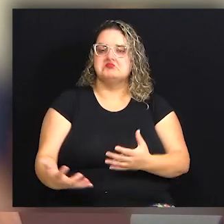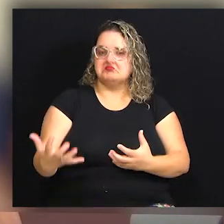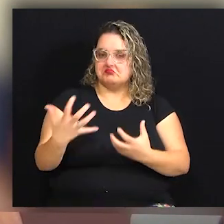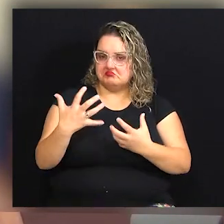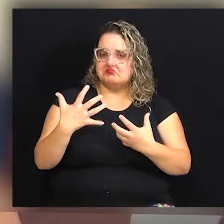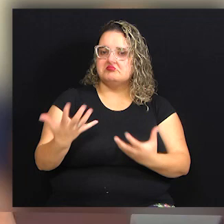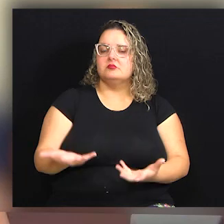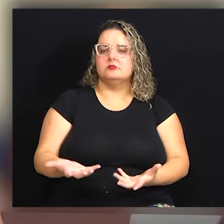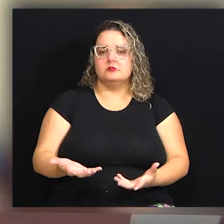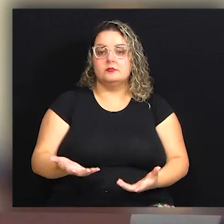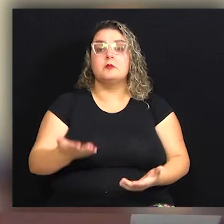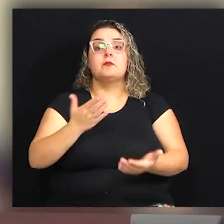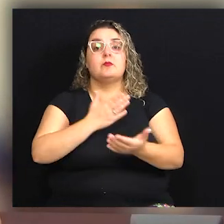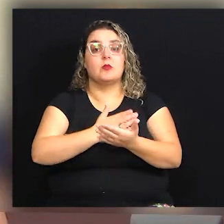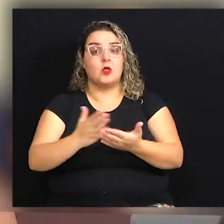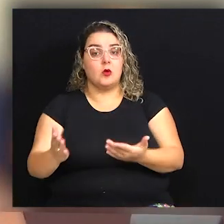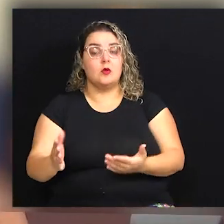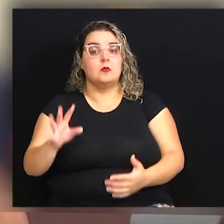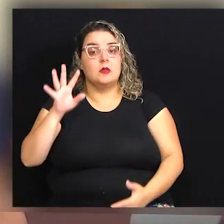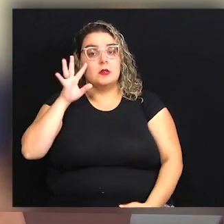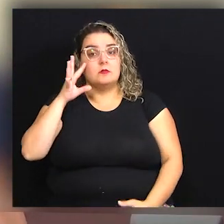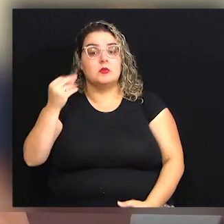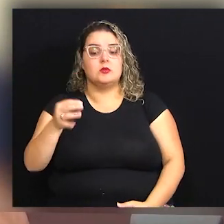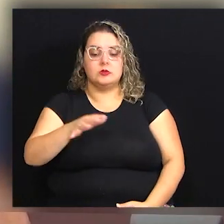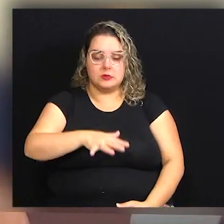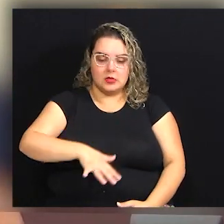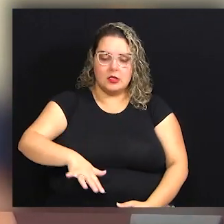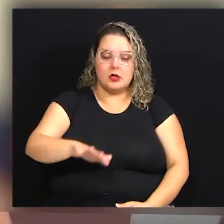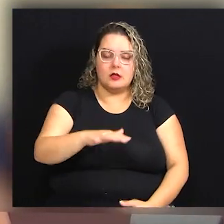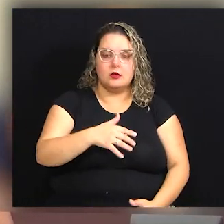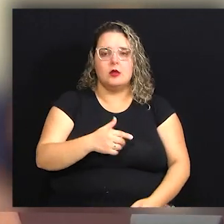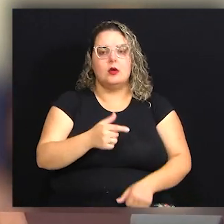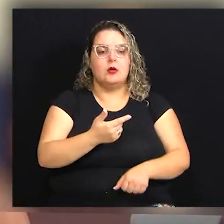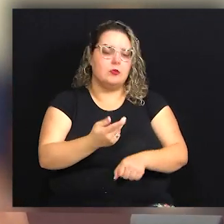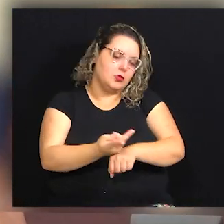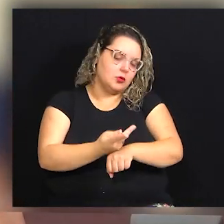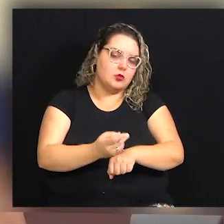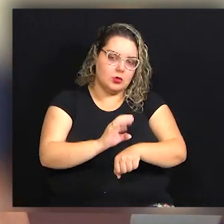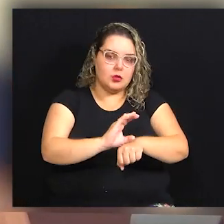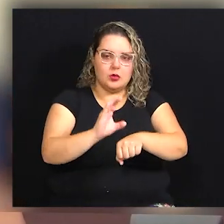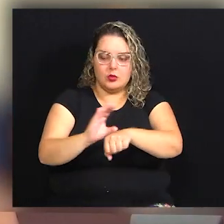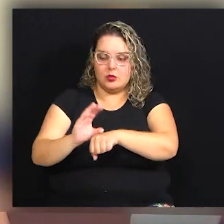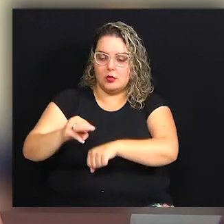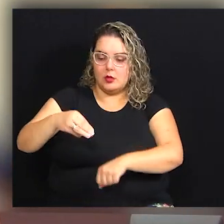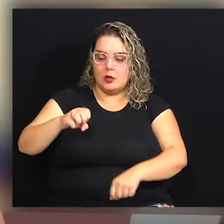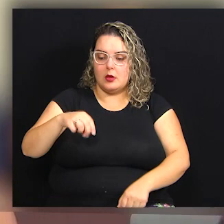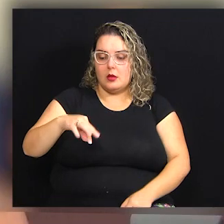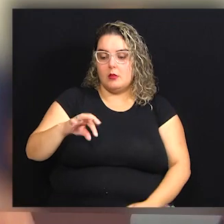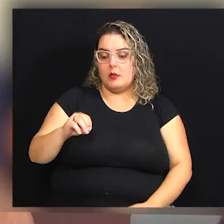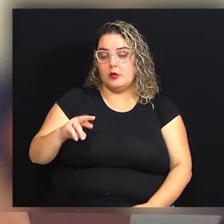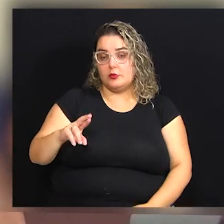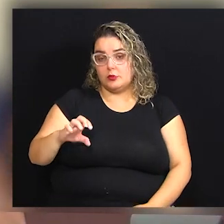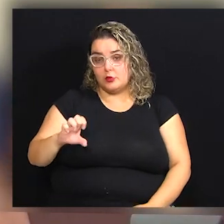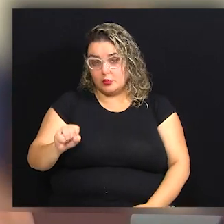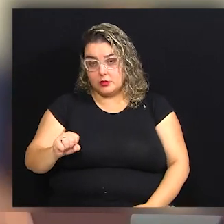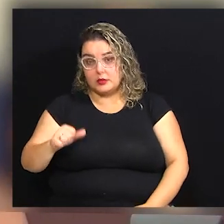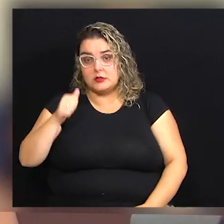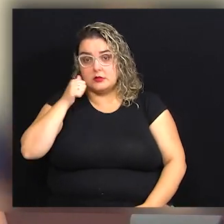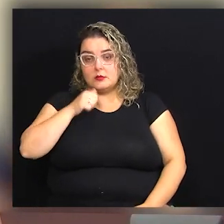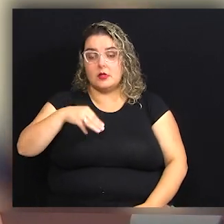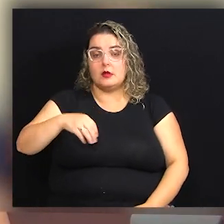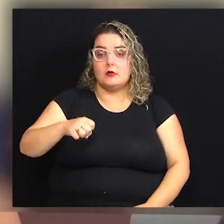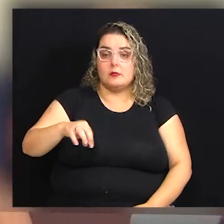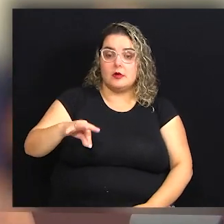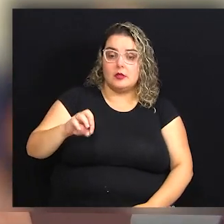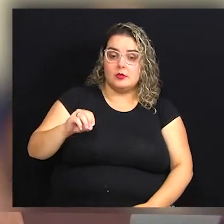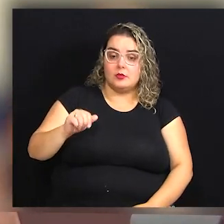A partir daí, eu comecei a buscar conhecimentos na área, procurei alguns cursos, né, alguns mentores e mentoras aqui da cidade, como a